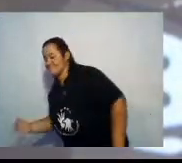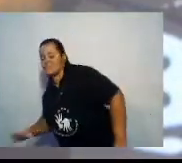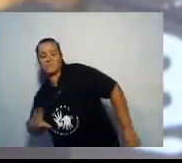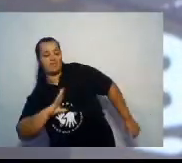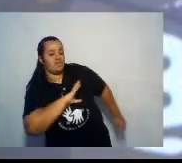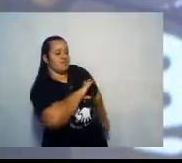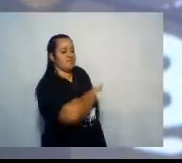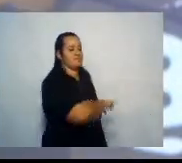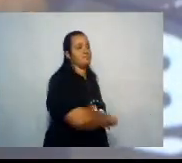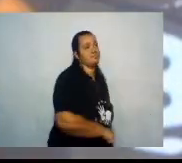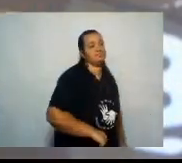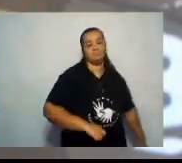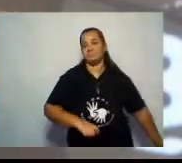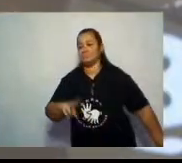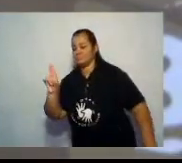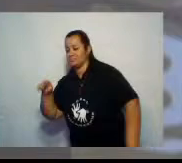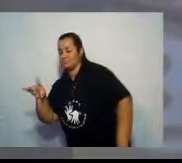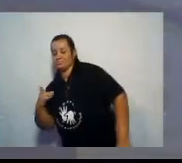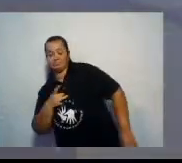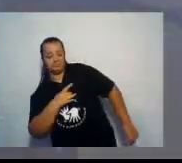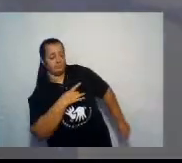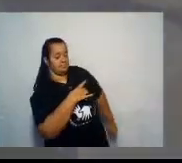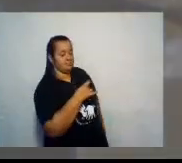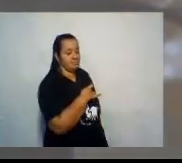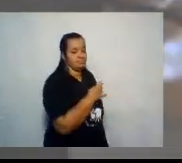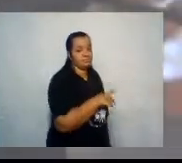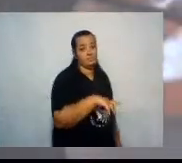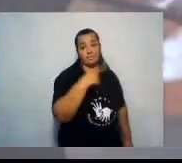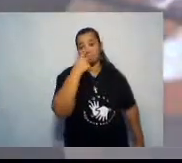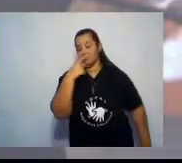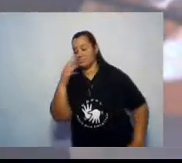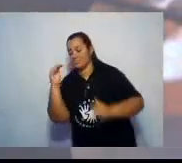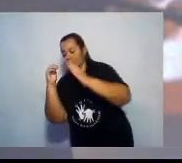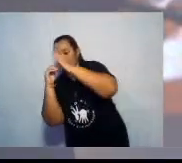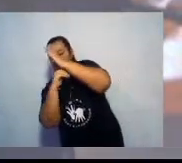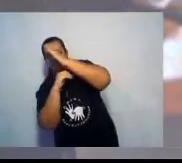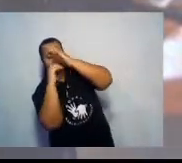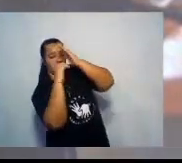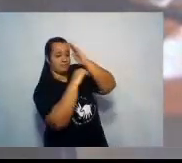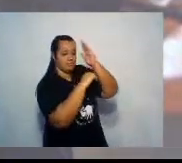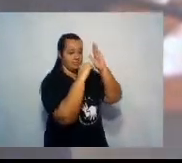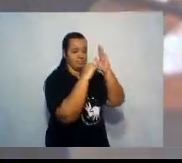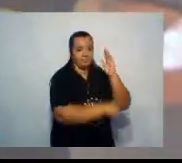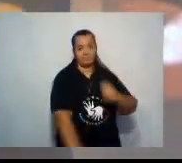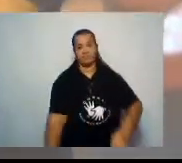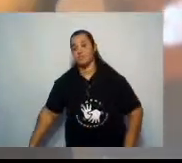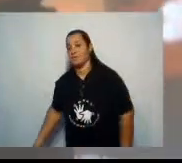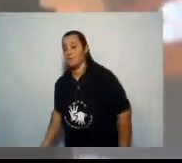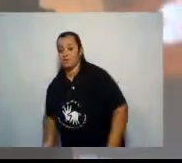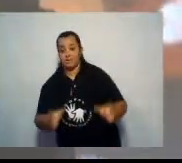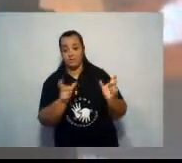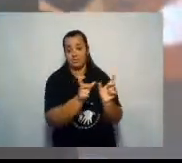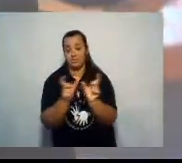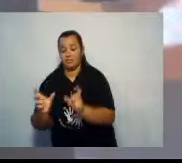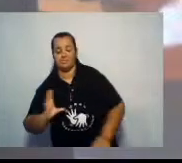vai machucar. Quem ama nunca sente medo de contar os seus